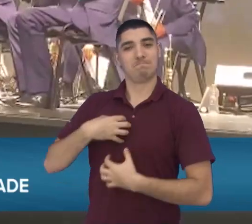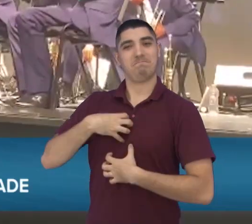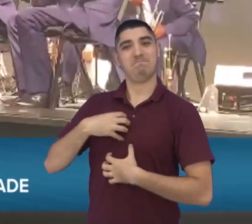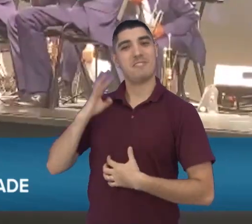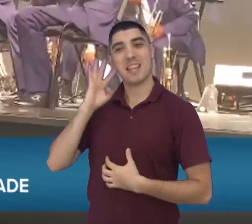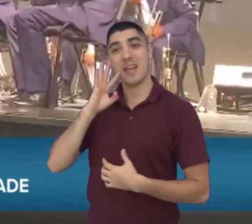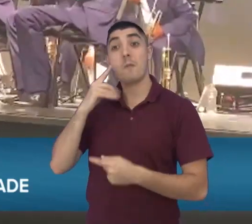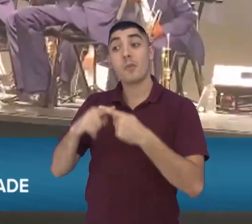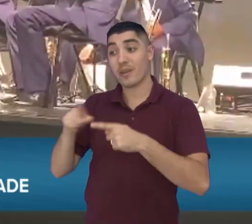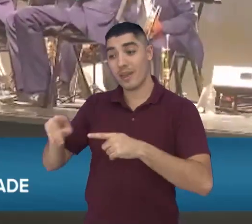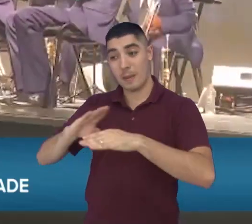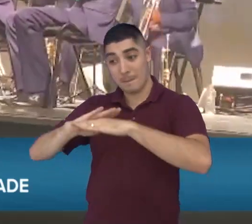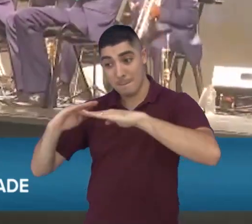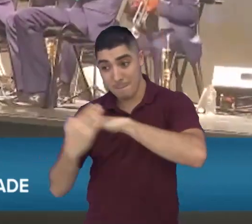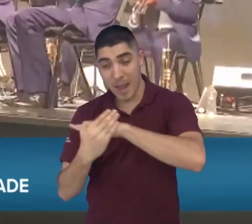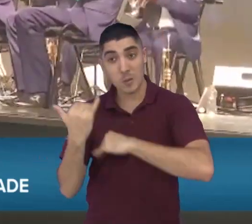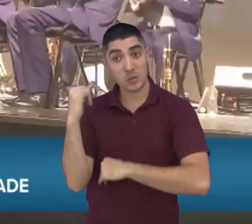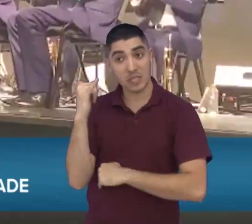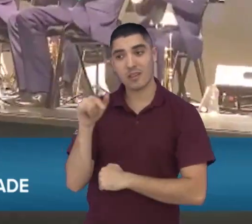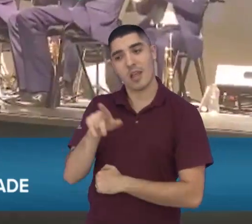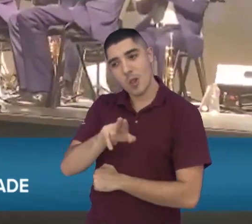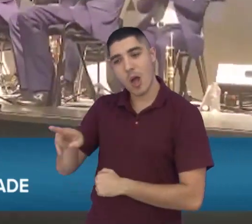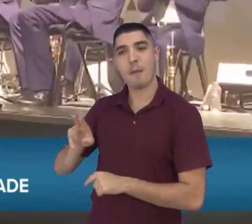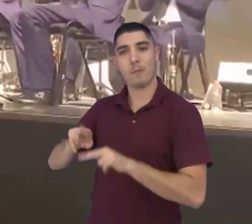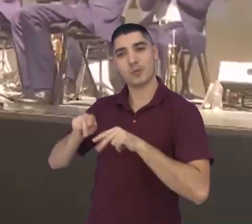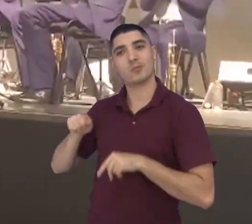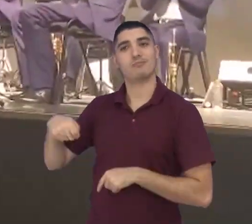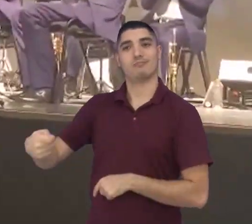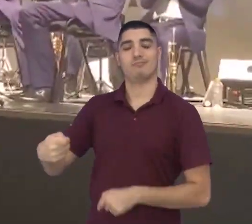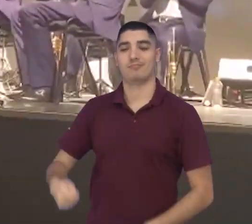de Santana nasceu no Santana. Né?